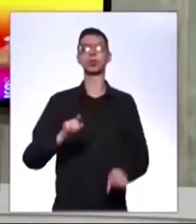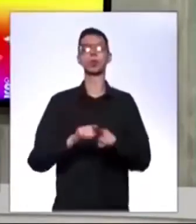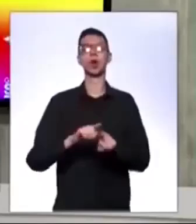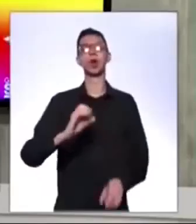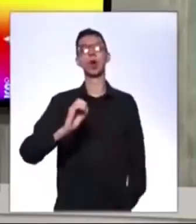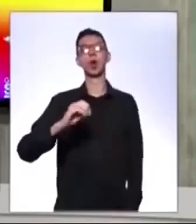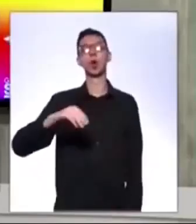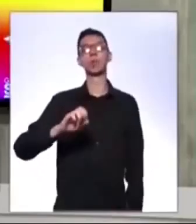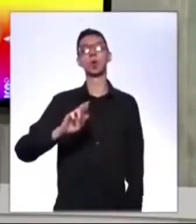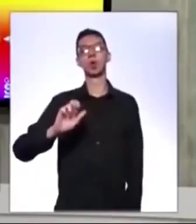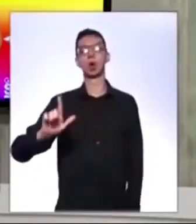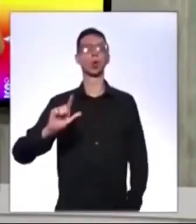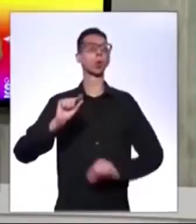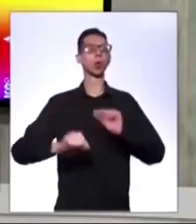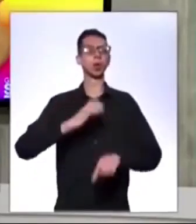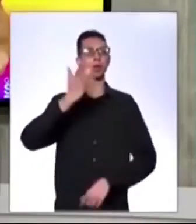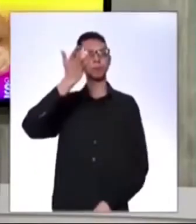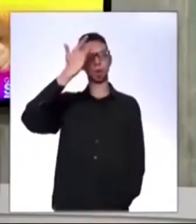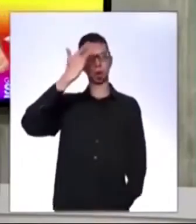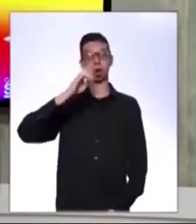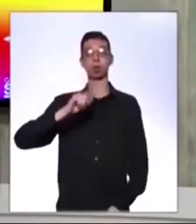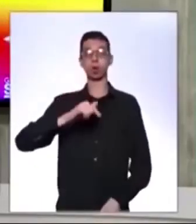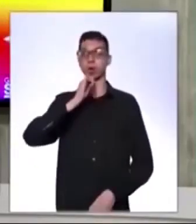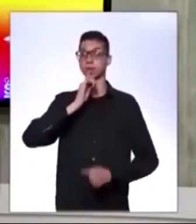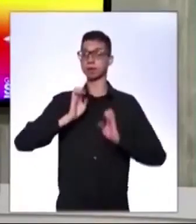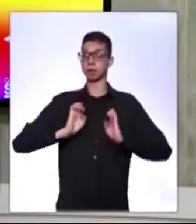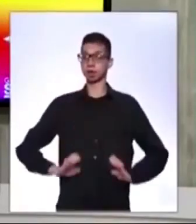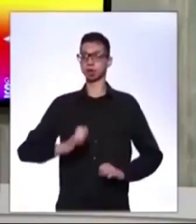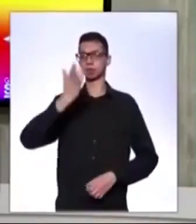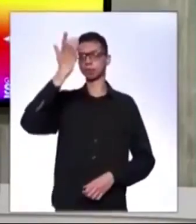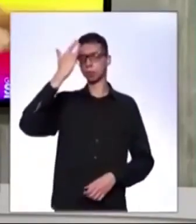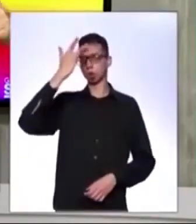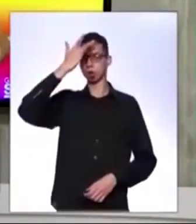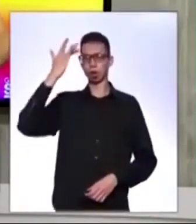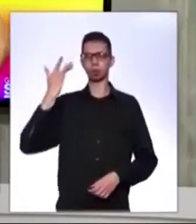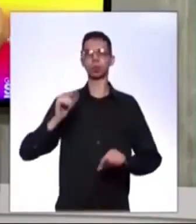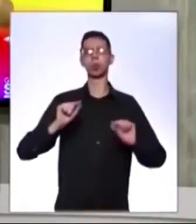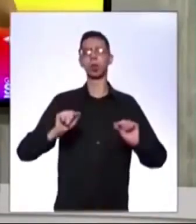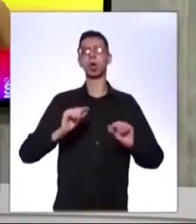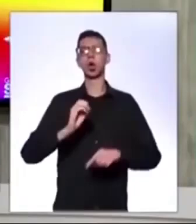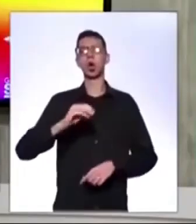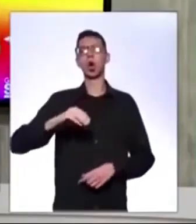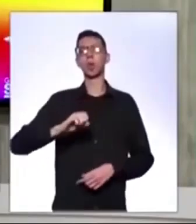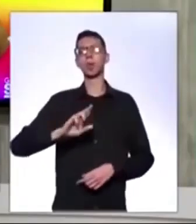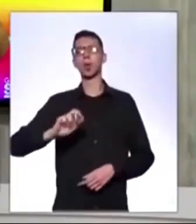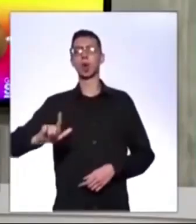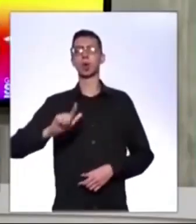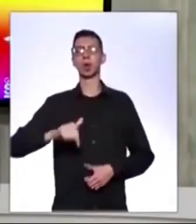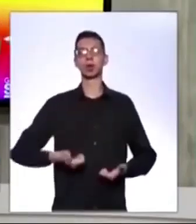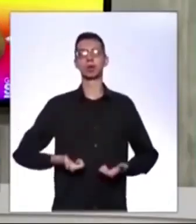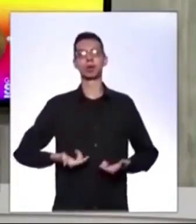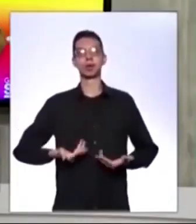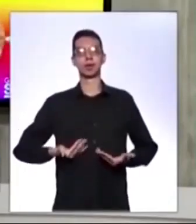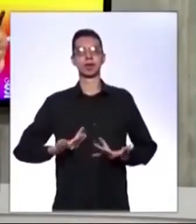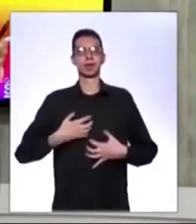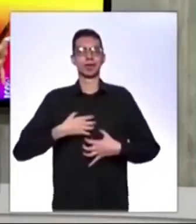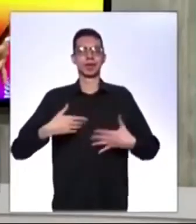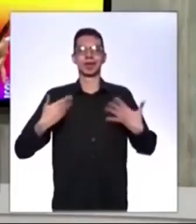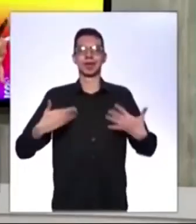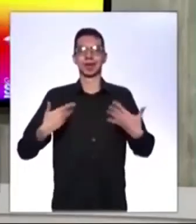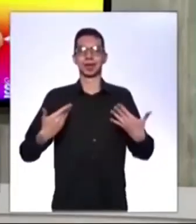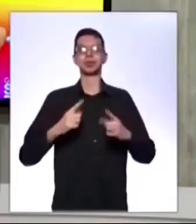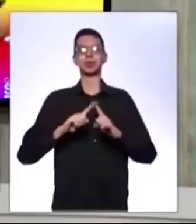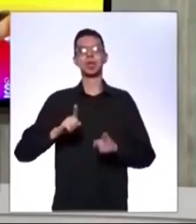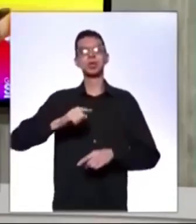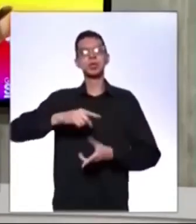de valores éticos e tal. Você entendeu? O moral é o ânimo da pessoa, né? Quando eles proibiam as danças, estavam tentando quebrar o